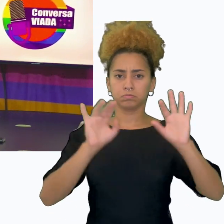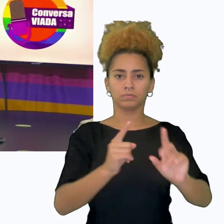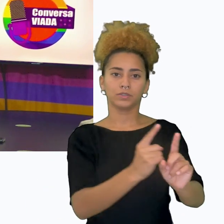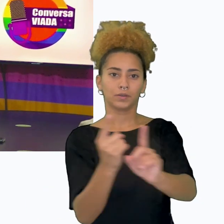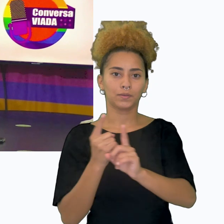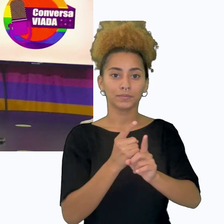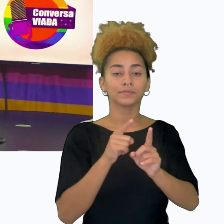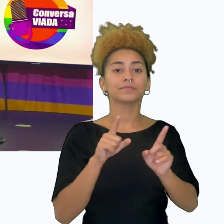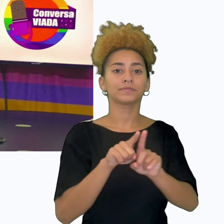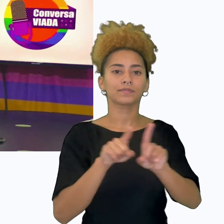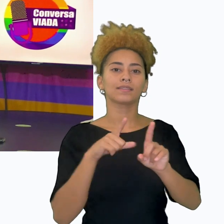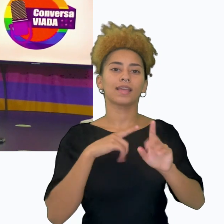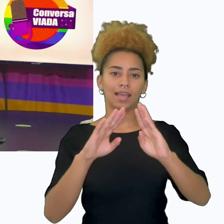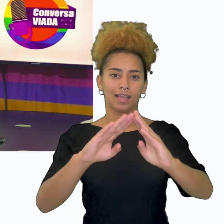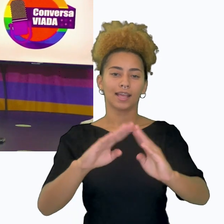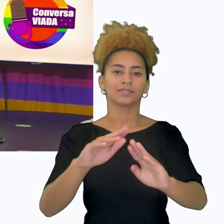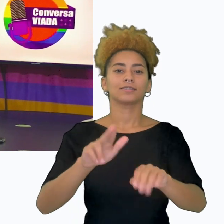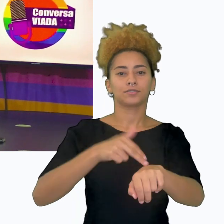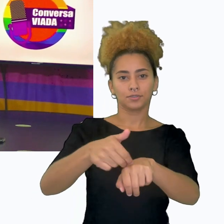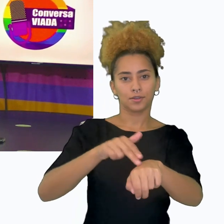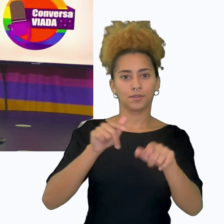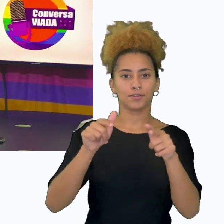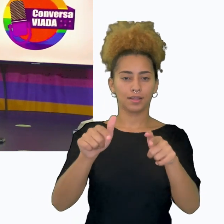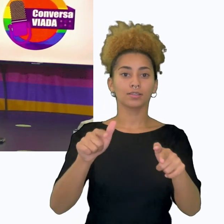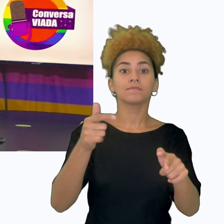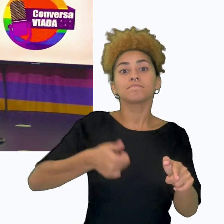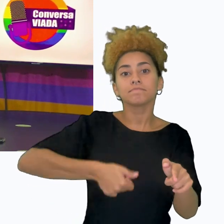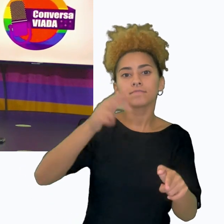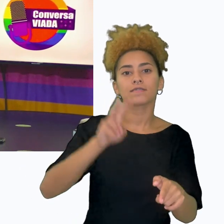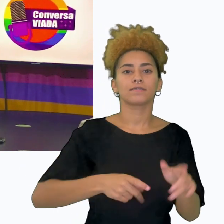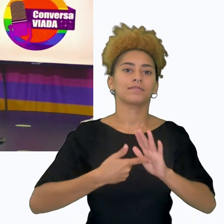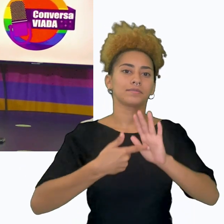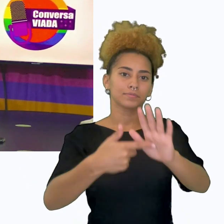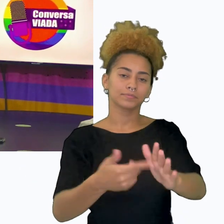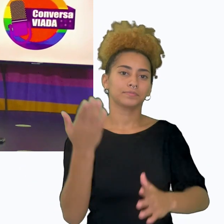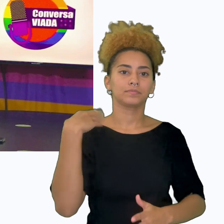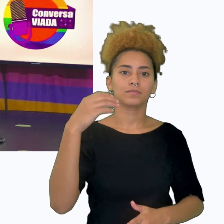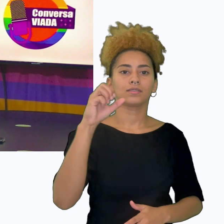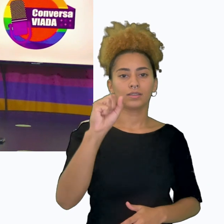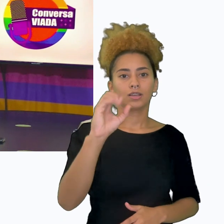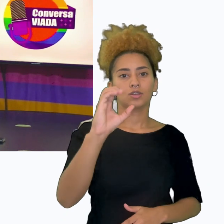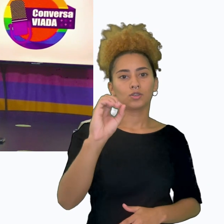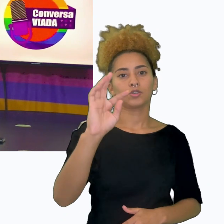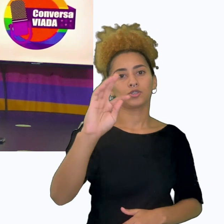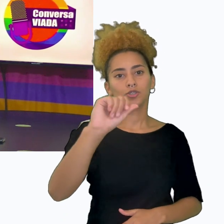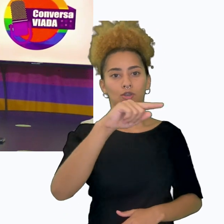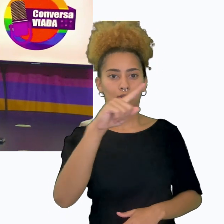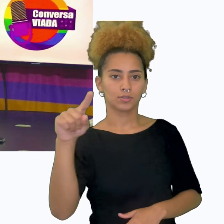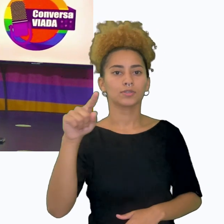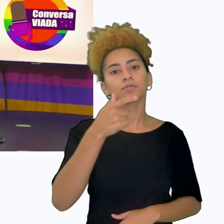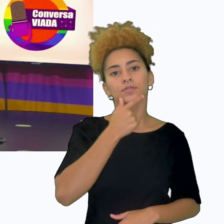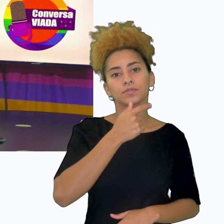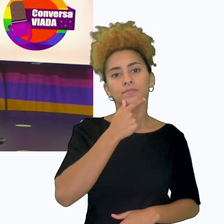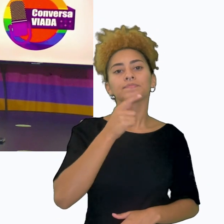point. E mais na frente um pouquinho, é onde é a Casa de Chocolate, foi a primeira boate que eu me apresentei, era o chamado Sóton, que